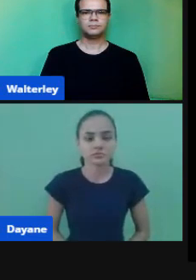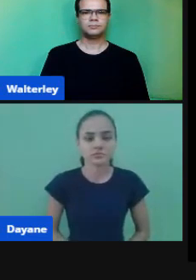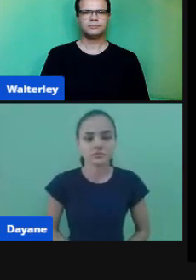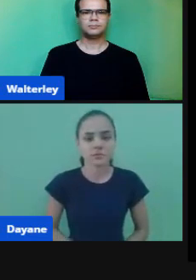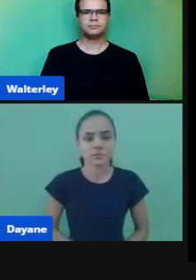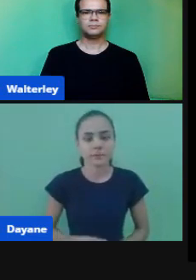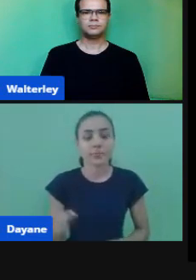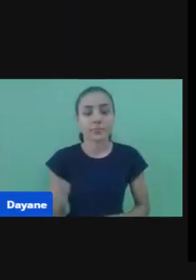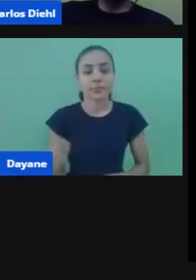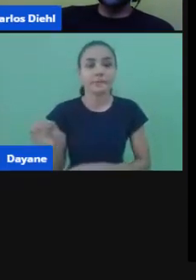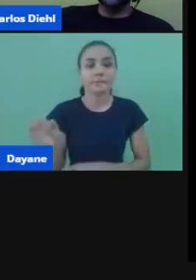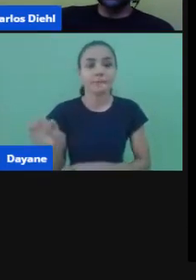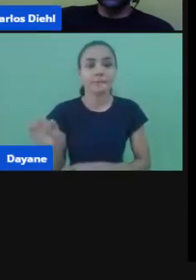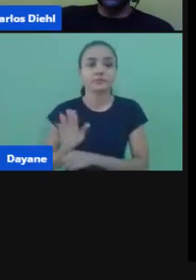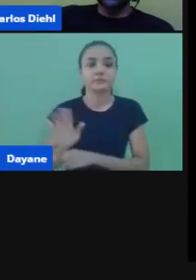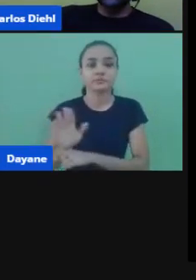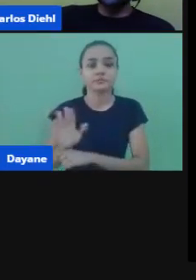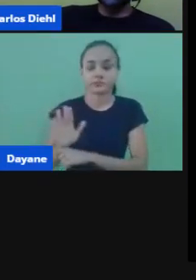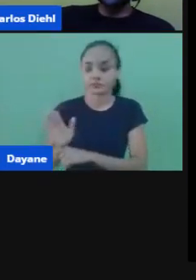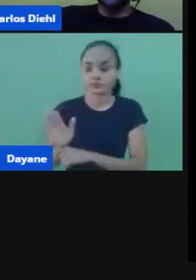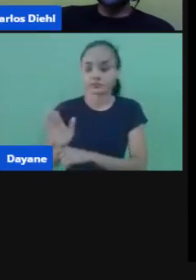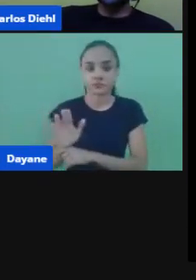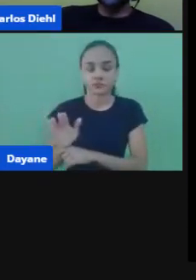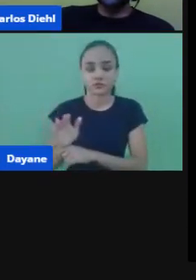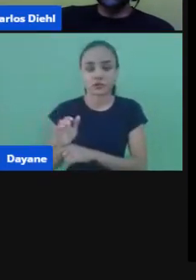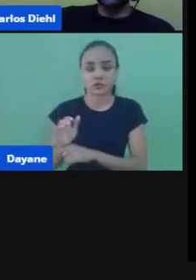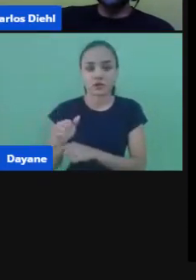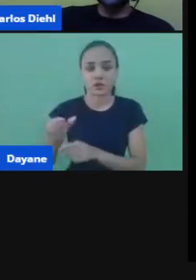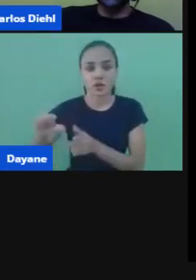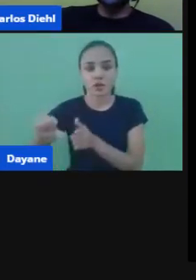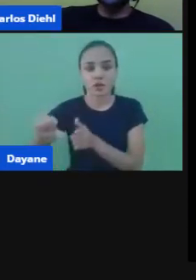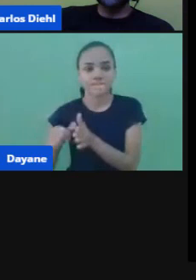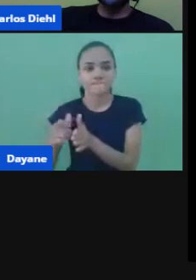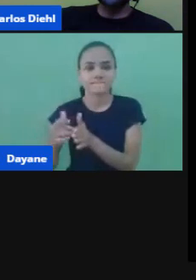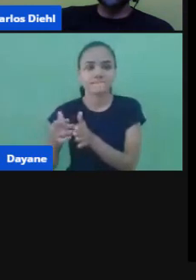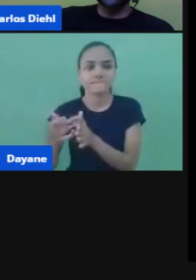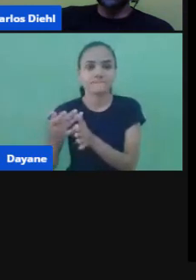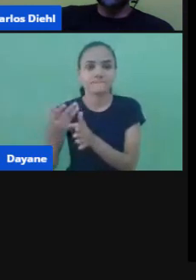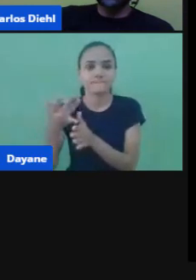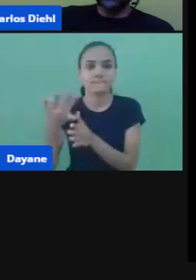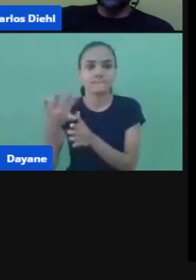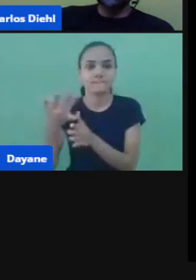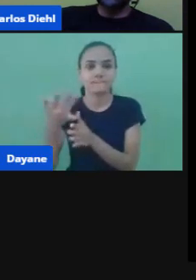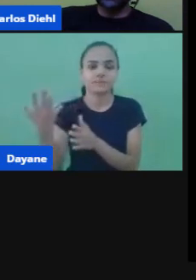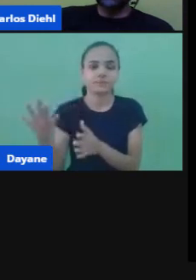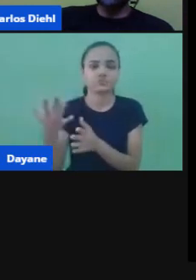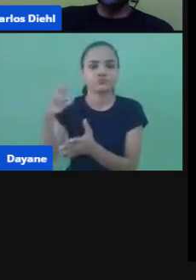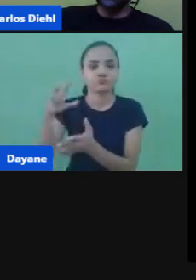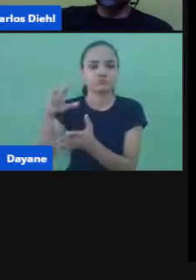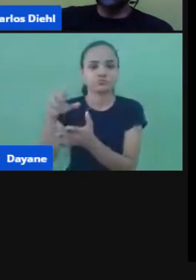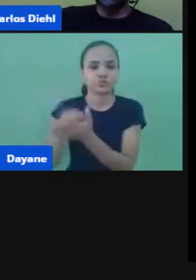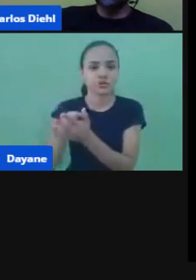de reencenação histórica. Ele conta a história da retirada da Laguna, um dos eventos mais importantes aqui da